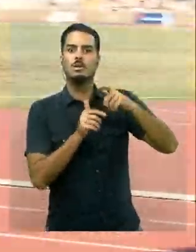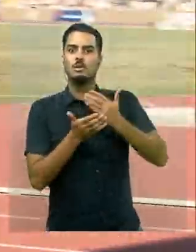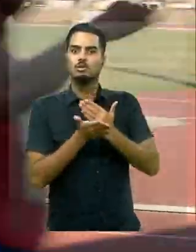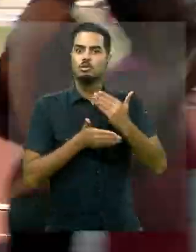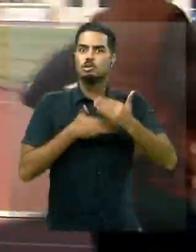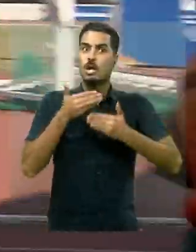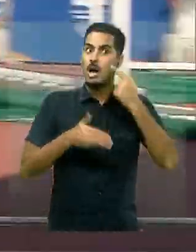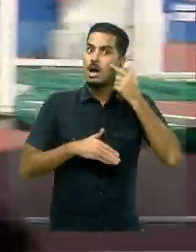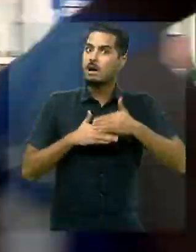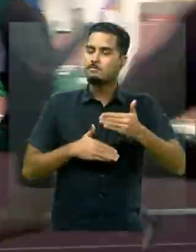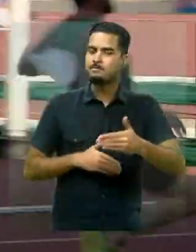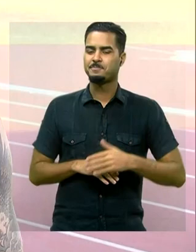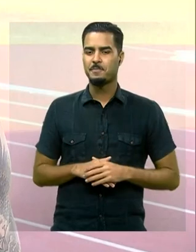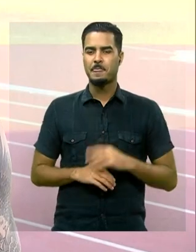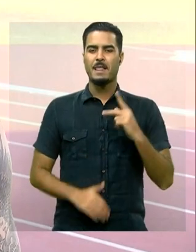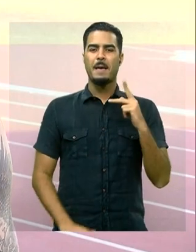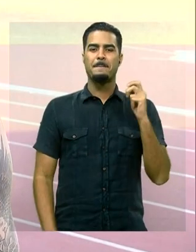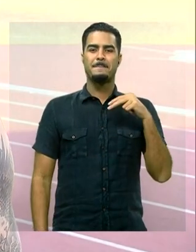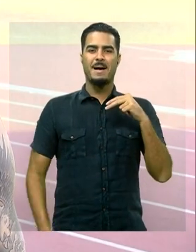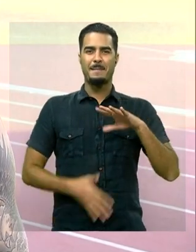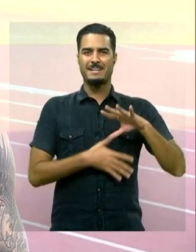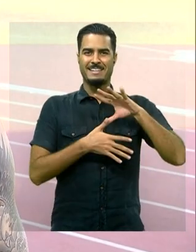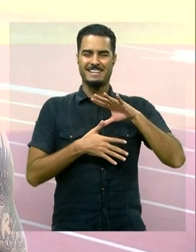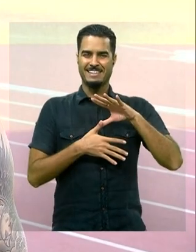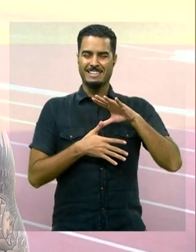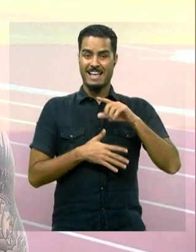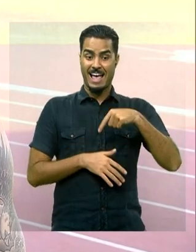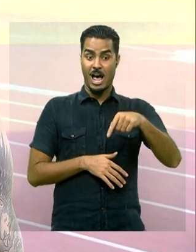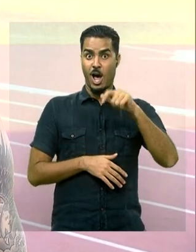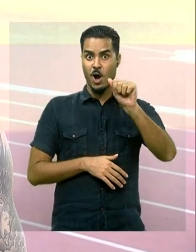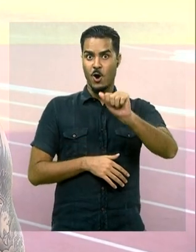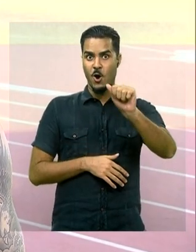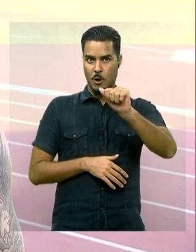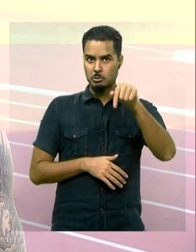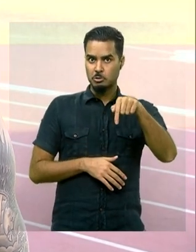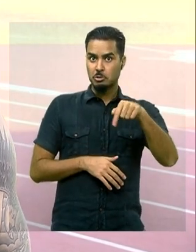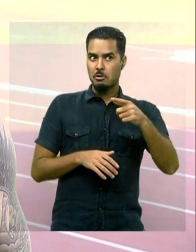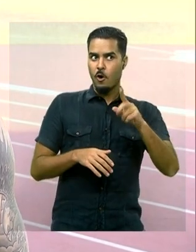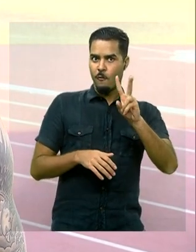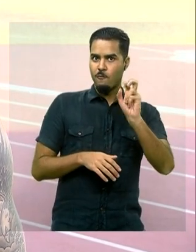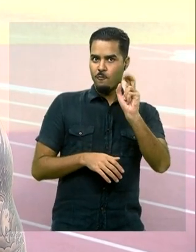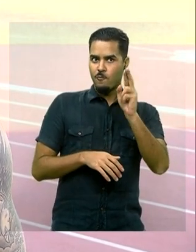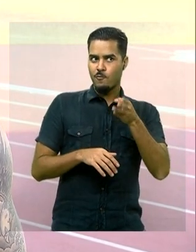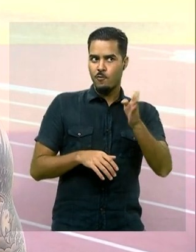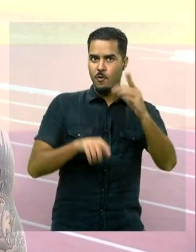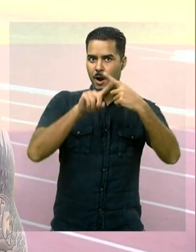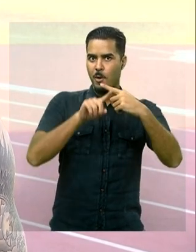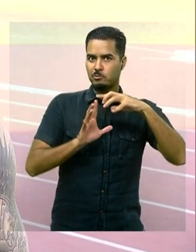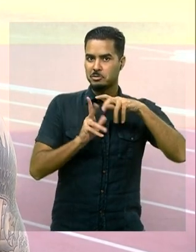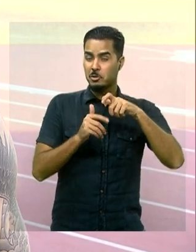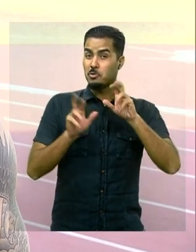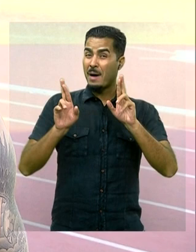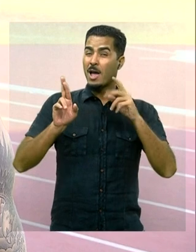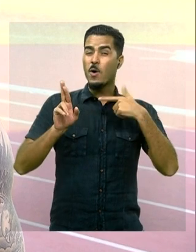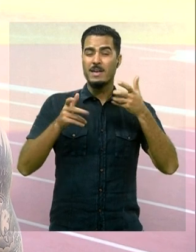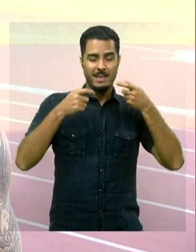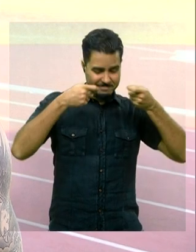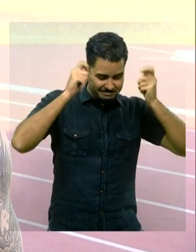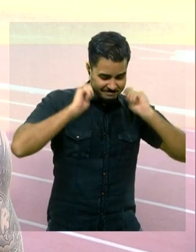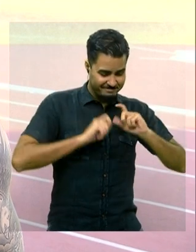Pan-Americano em agosto, vai ser meu primeiro Pan-Americano, meu primeiro Mundial, e quero chegar lá pegando a medalha de ouro